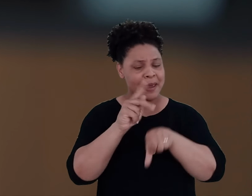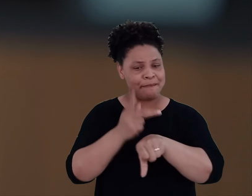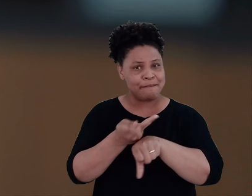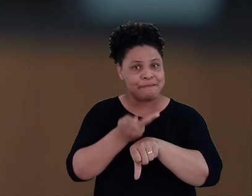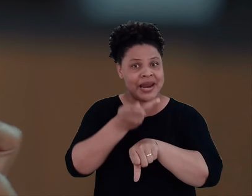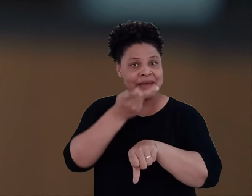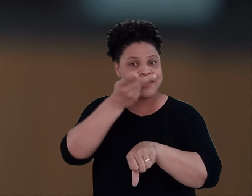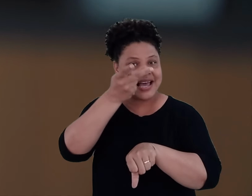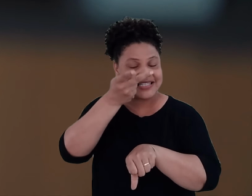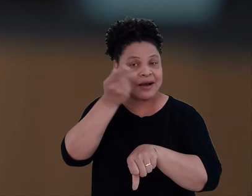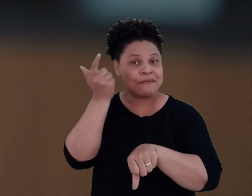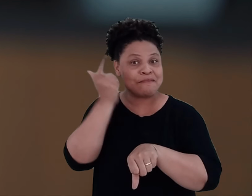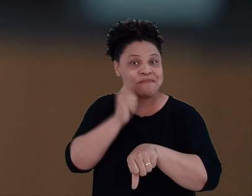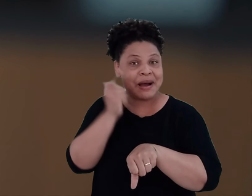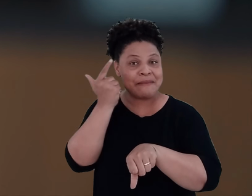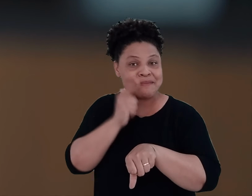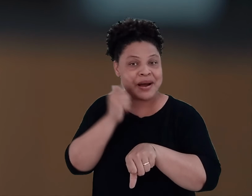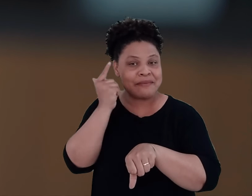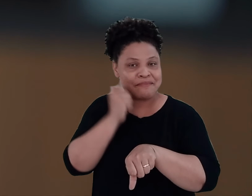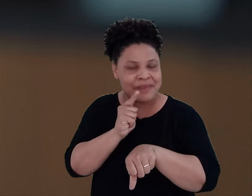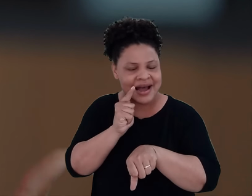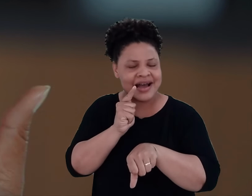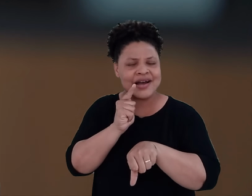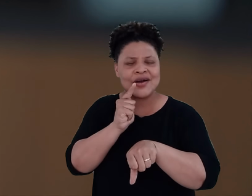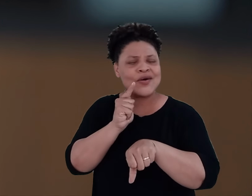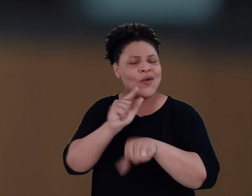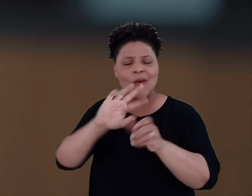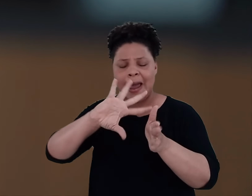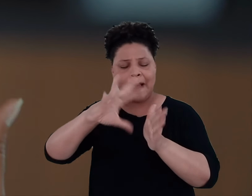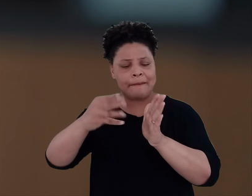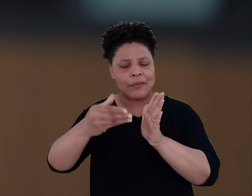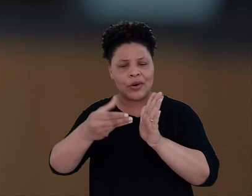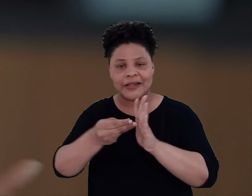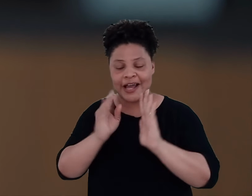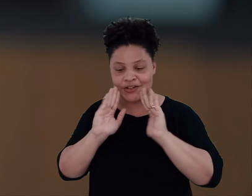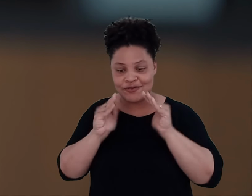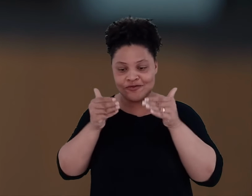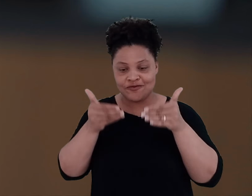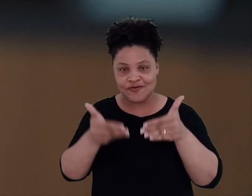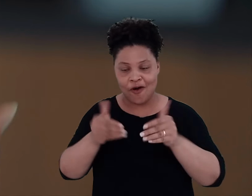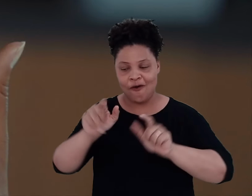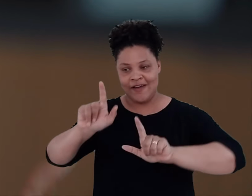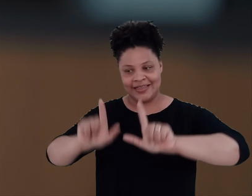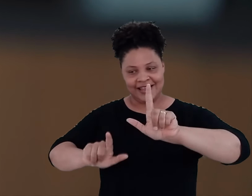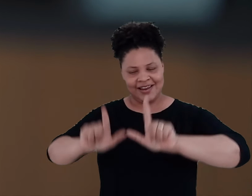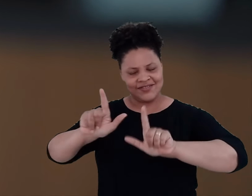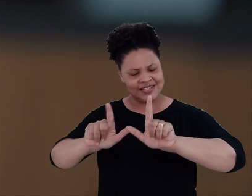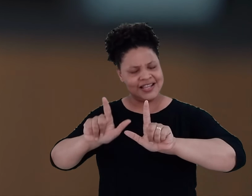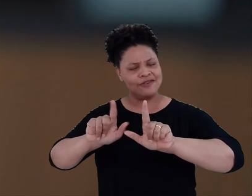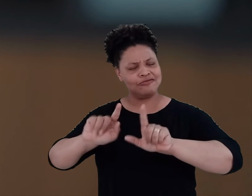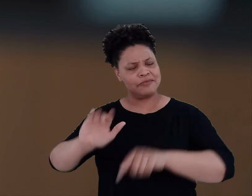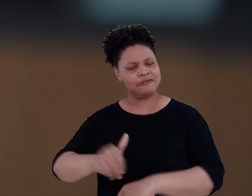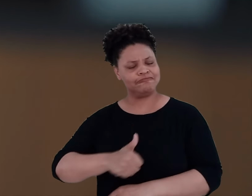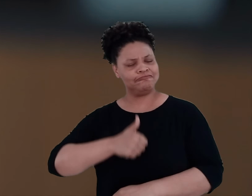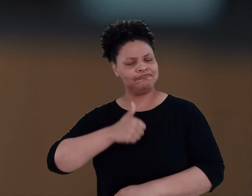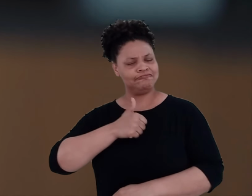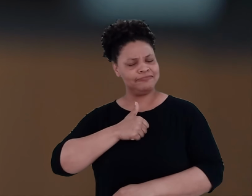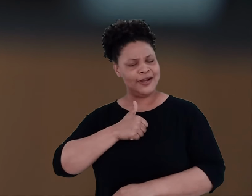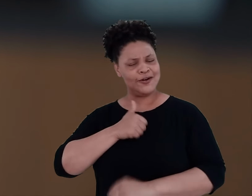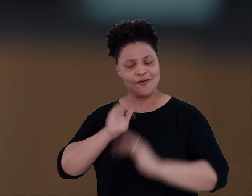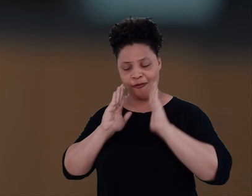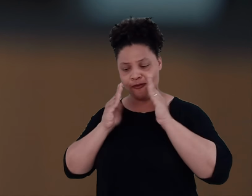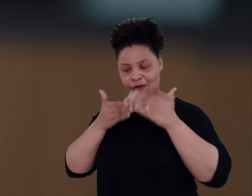BET International Global Good Award, com uma abordagem mais voltada ao entretenimento e ao bem-estar, que foca em personalidades negras